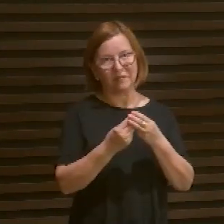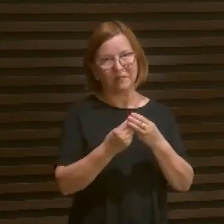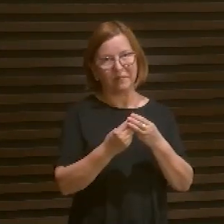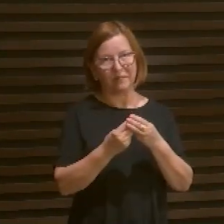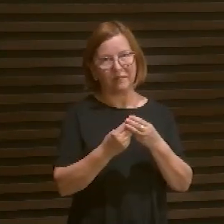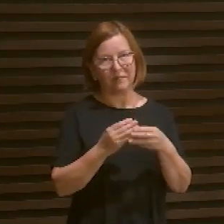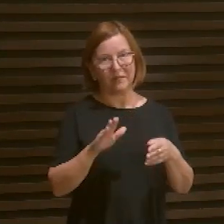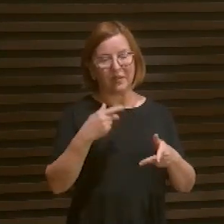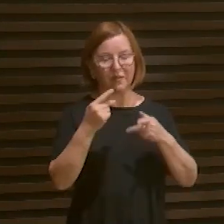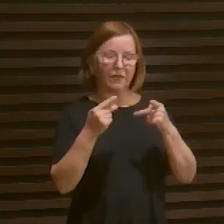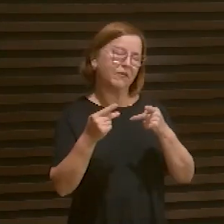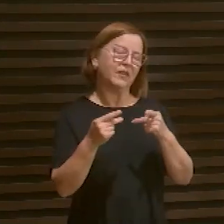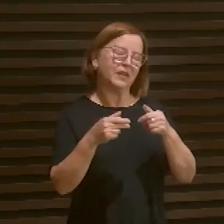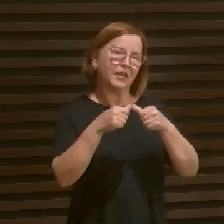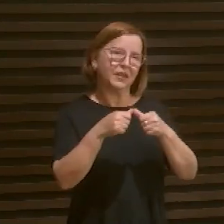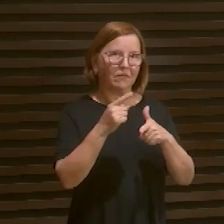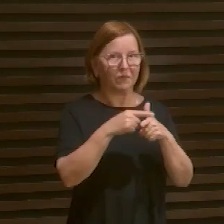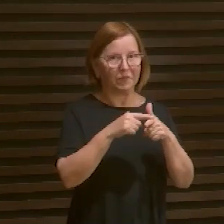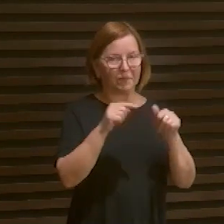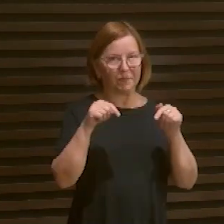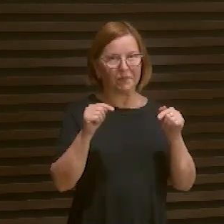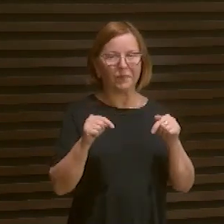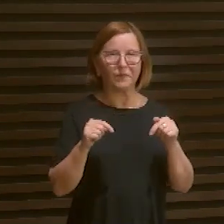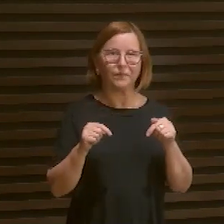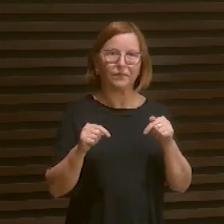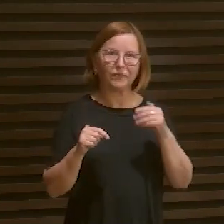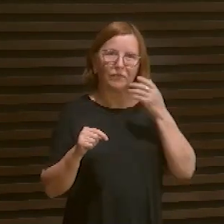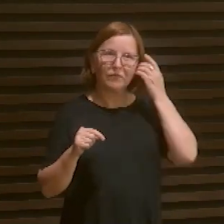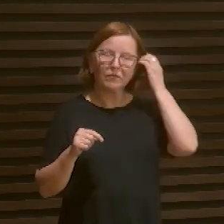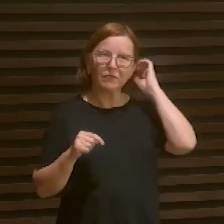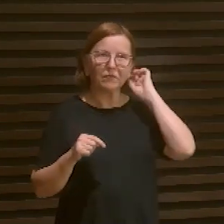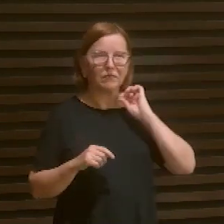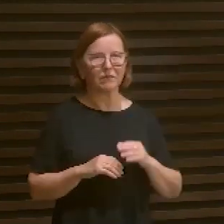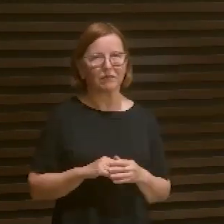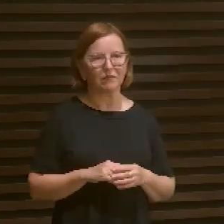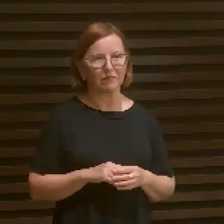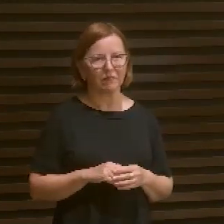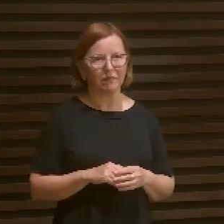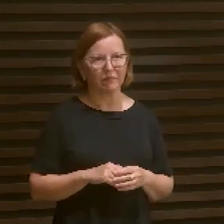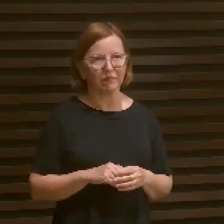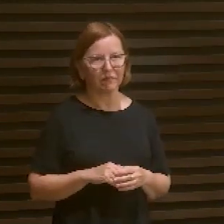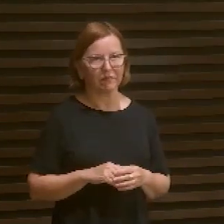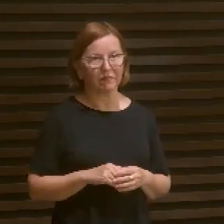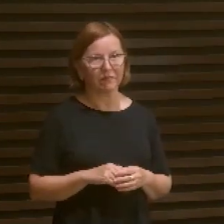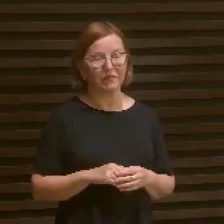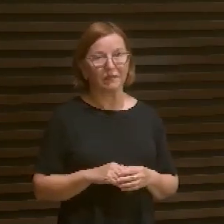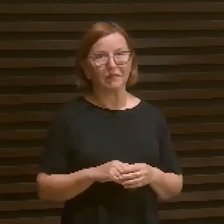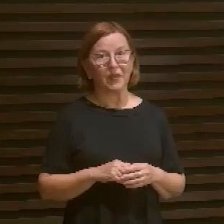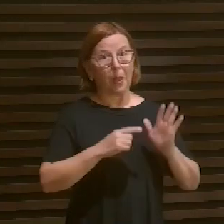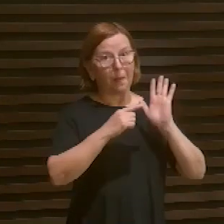essa questão aqui, que agora ele volta assim para mostrar que